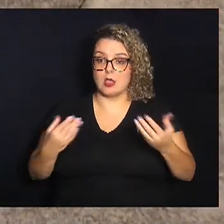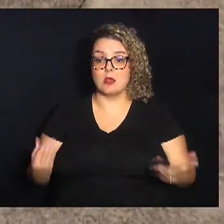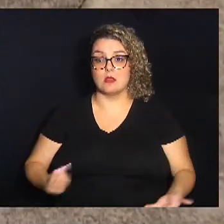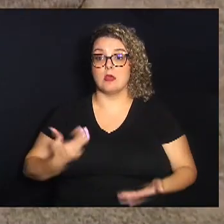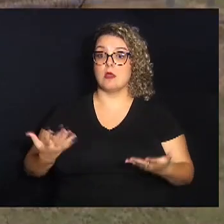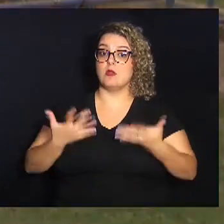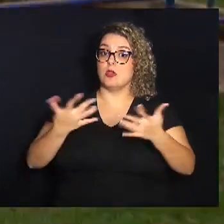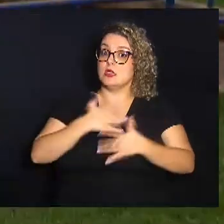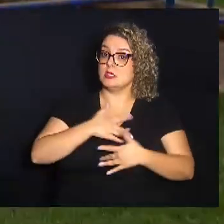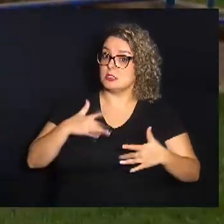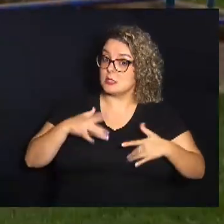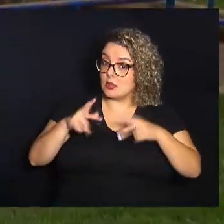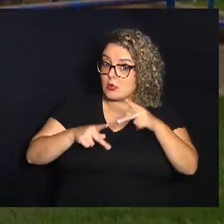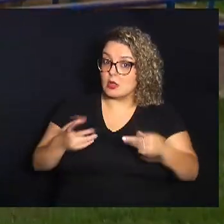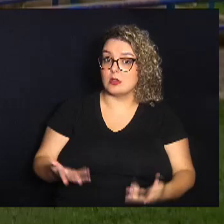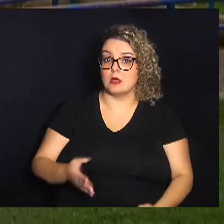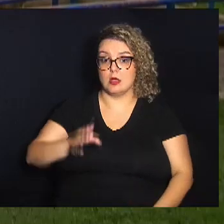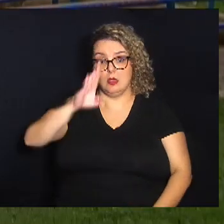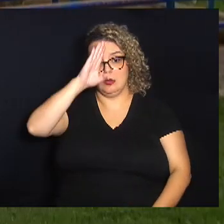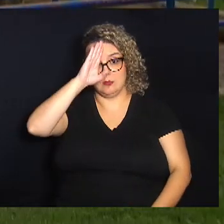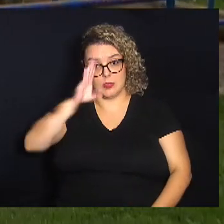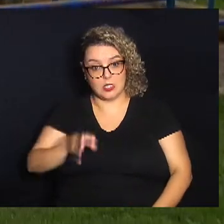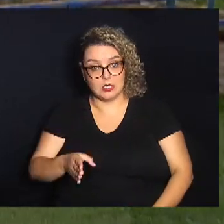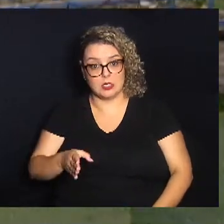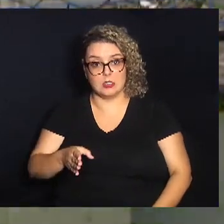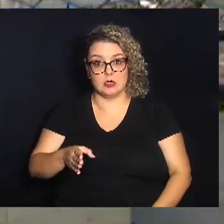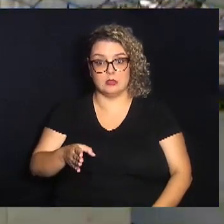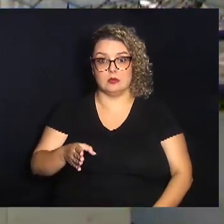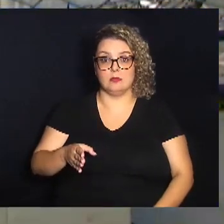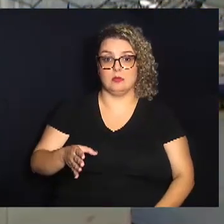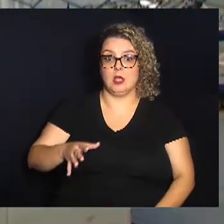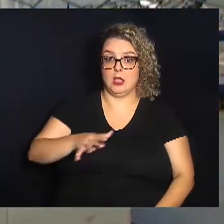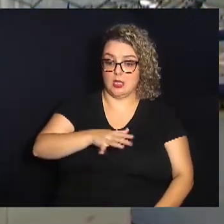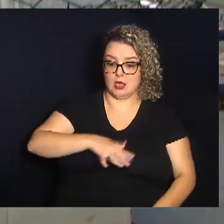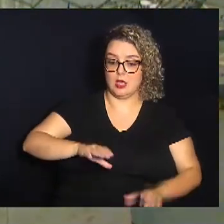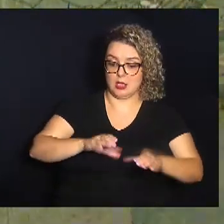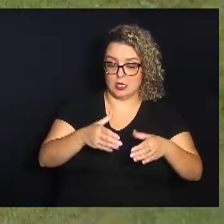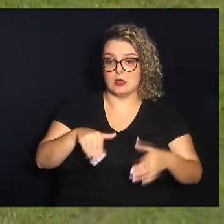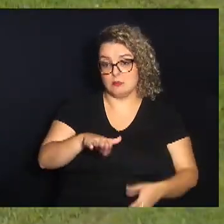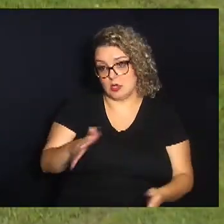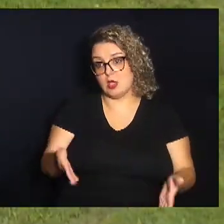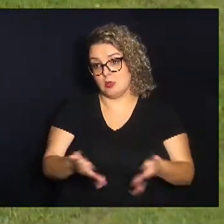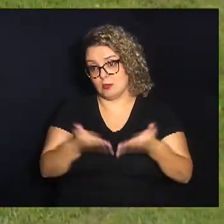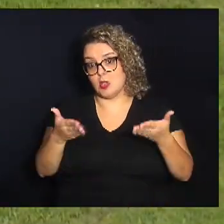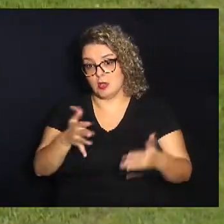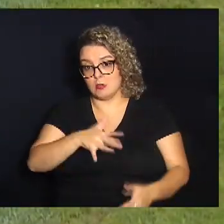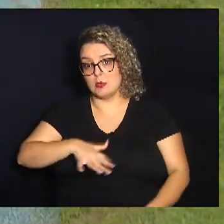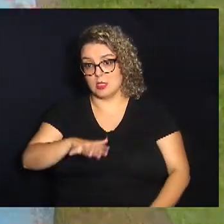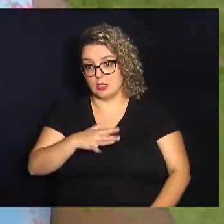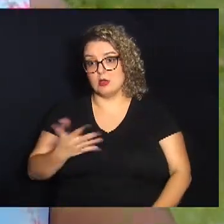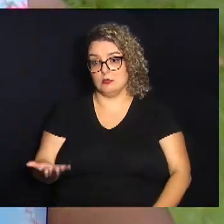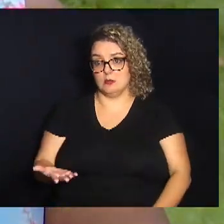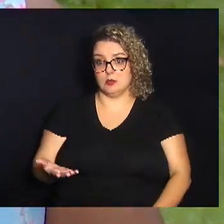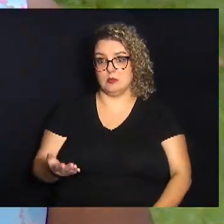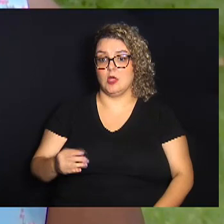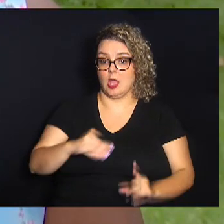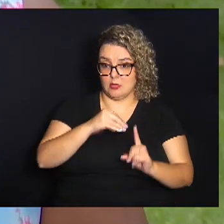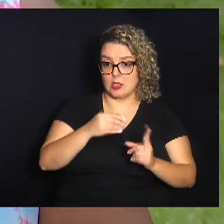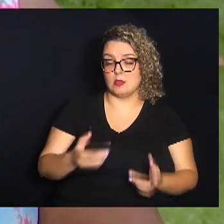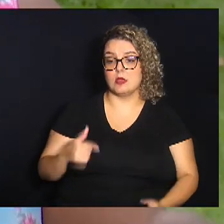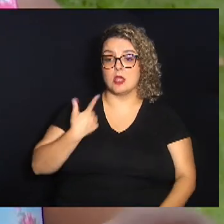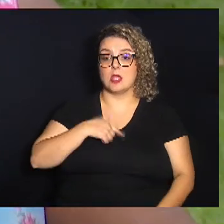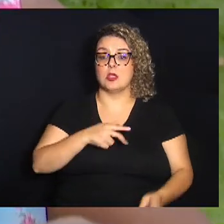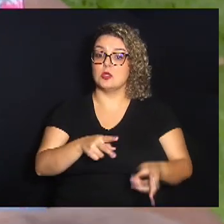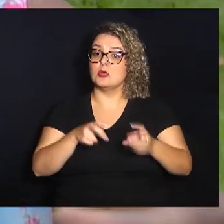e saúde para o povo, principalmente a classe mais pobre, a região mais carente. Então nós